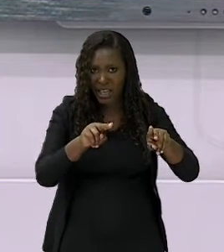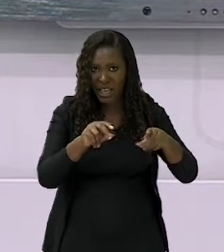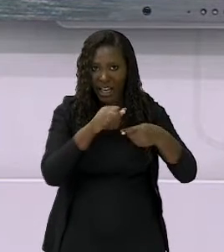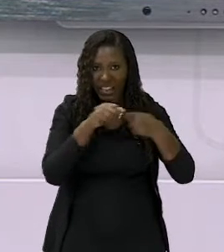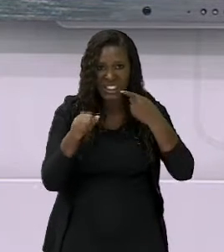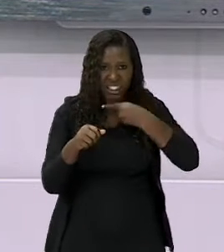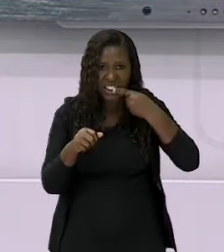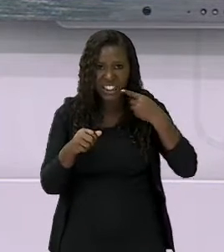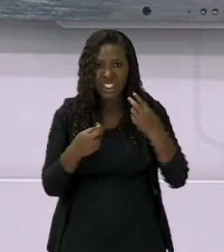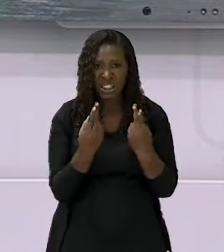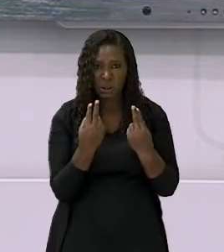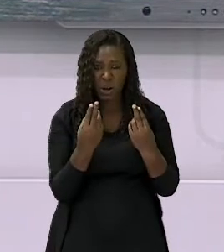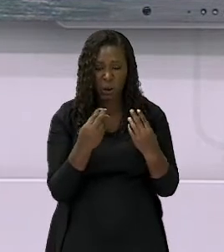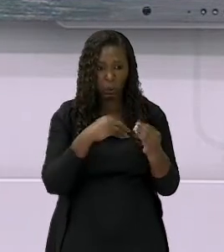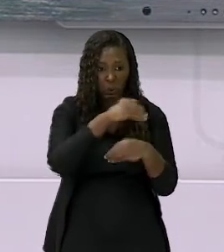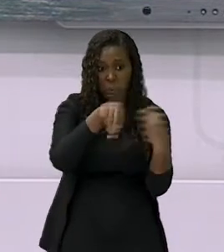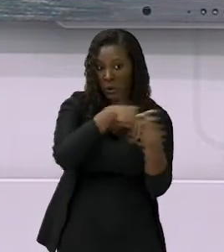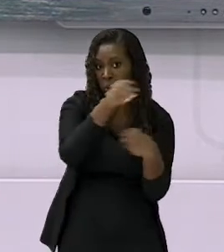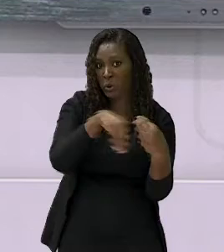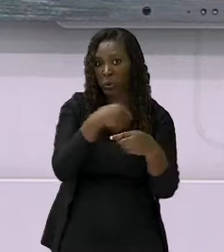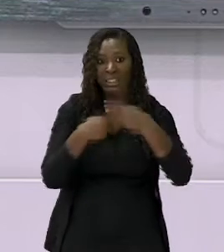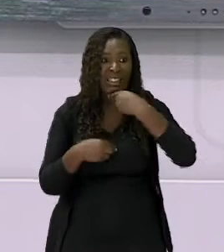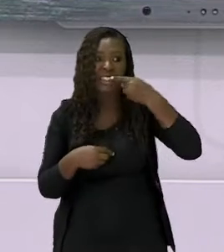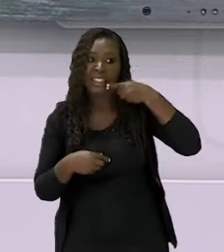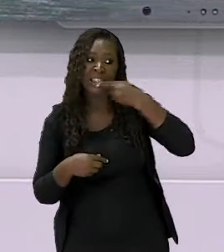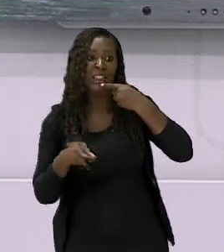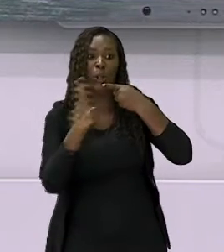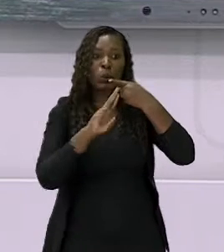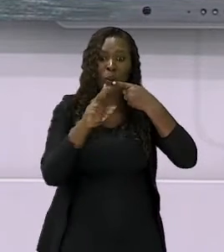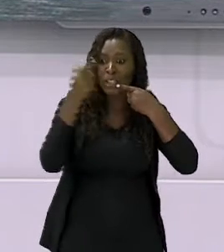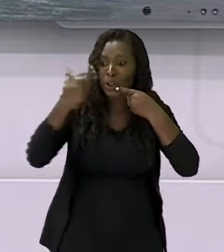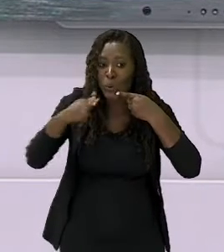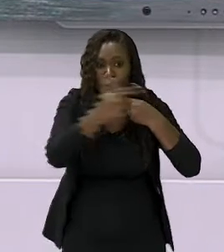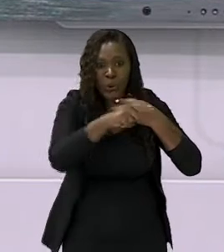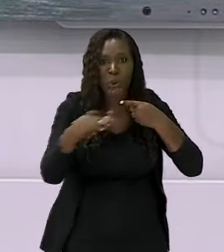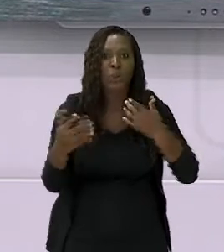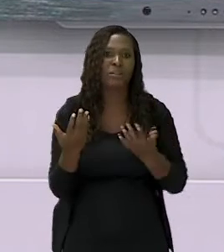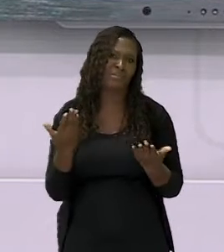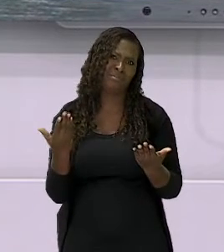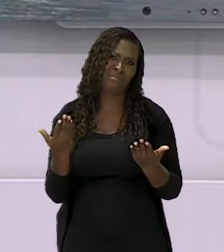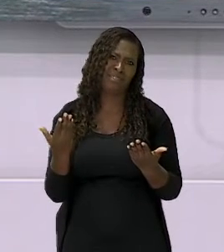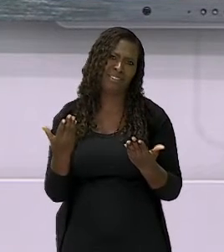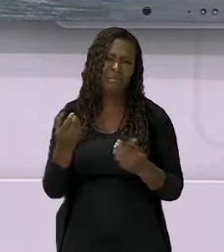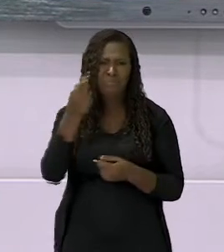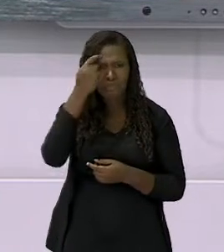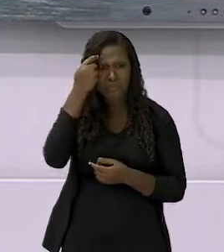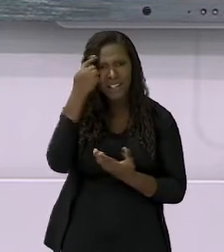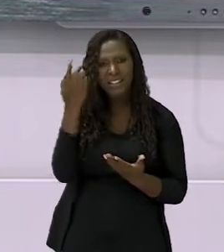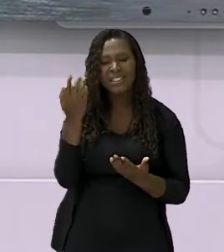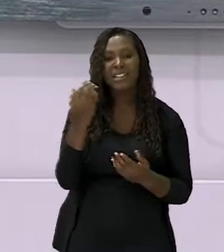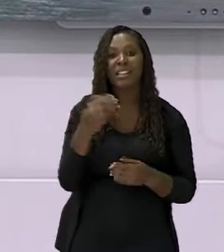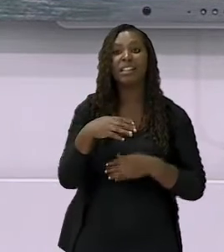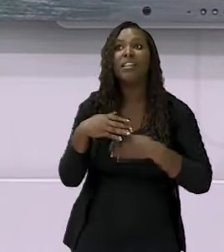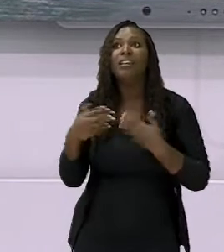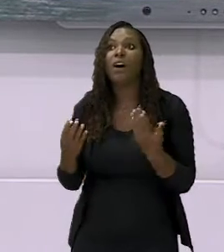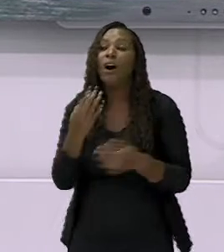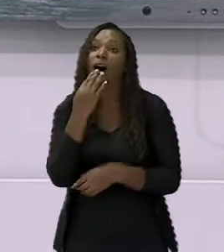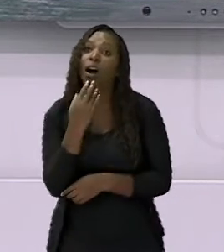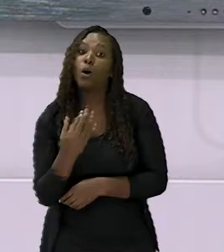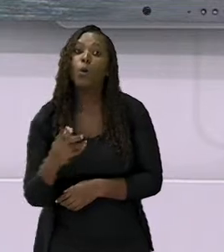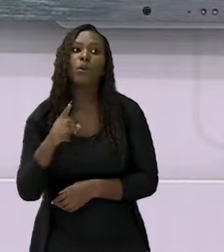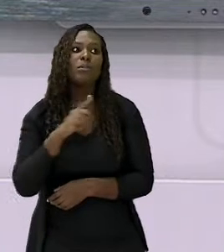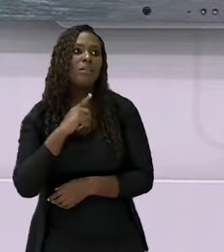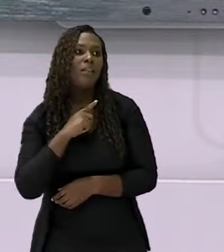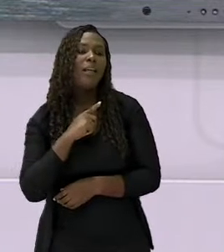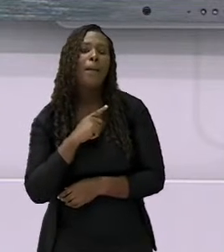Não é isso? As cores, elas têm um grande poder dentro do nosso meio, né? Onde a gente para